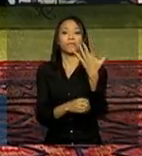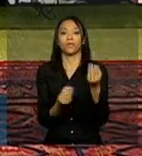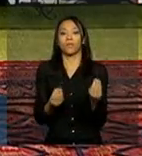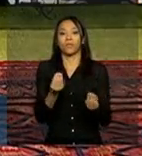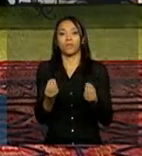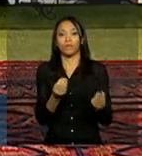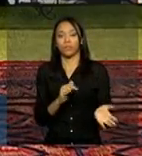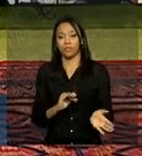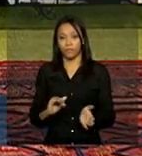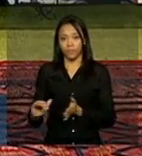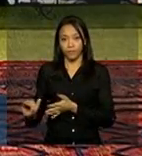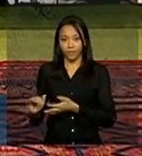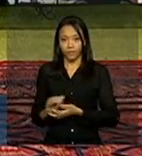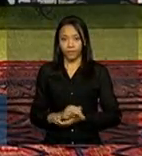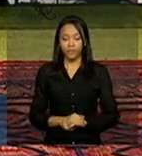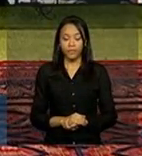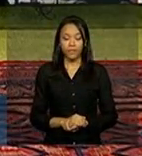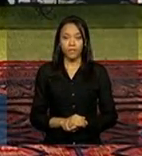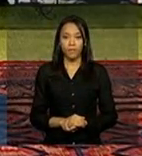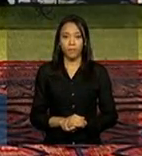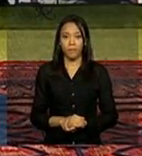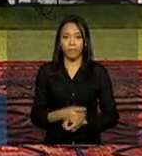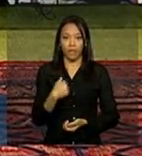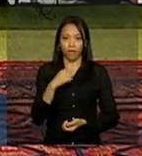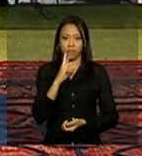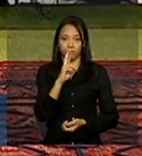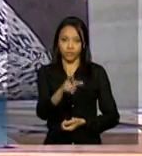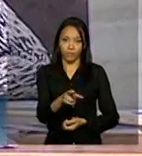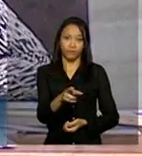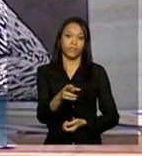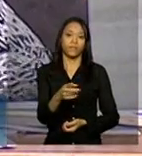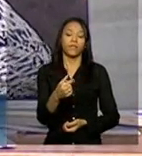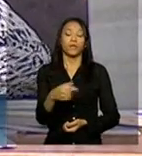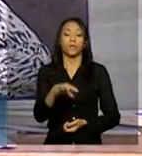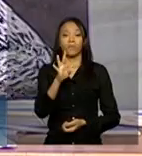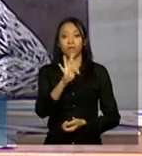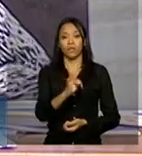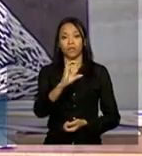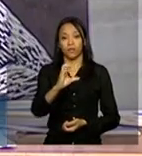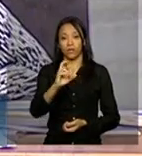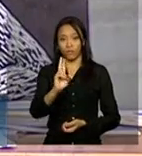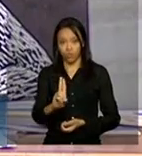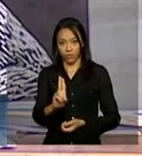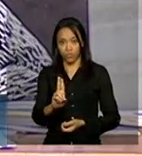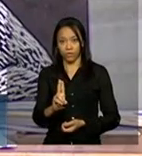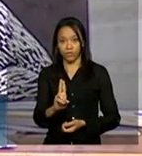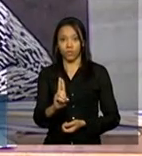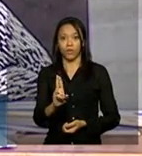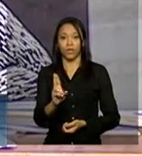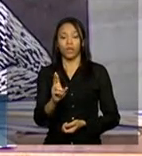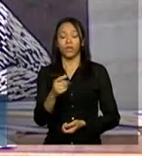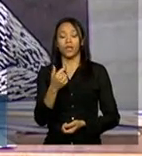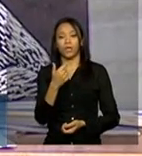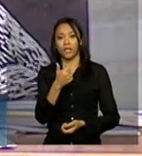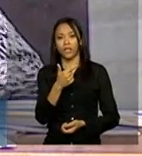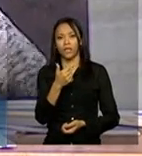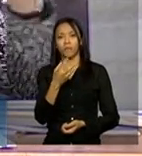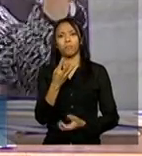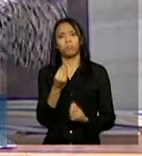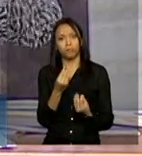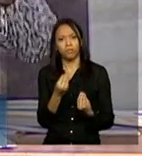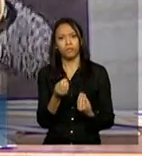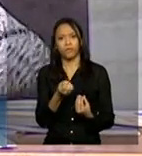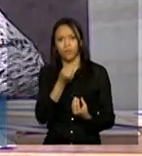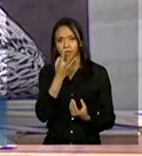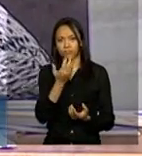Cláudia, acho que essa foi uma das coisas, a relação com o TCU, do PAC com o TCU, foi uma das coisas que mais avançou, aí,